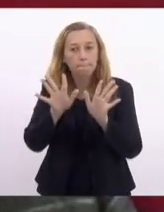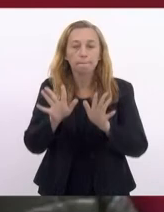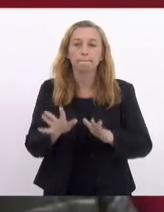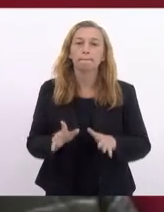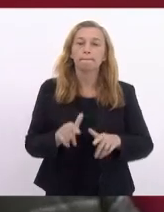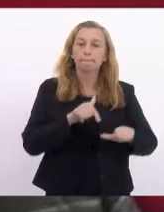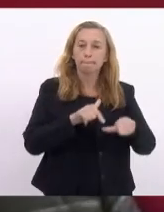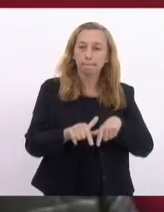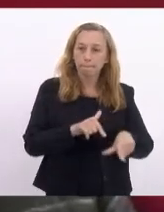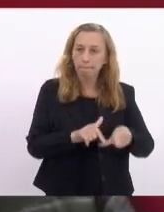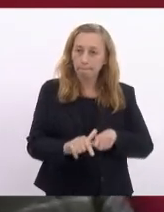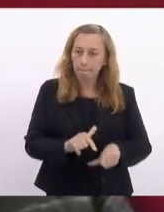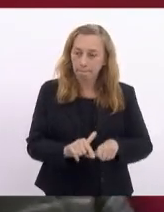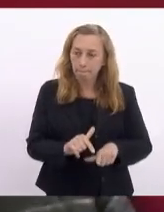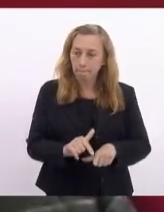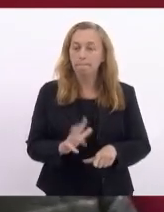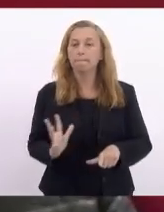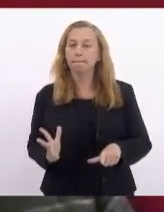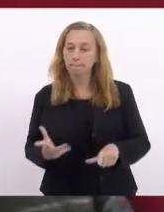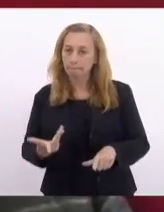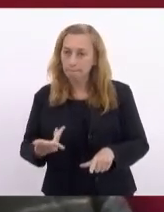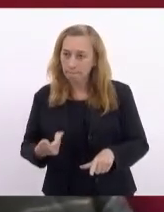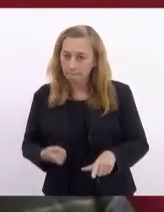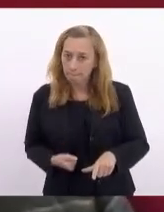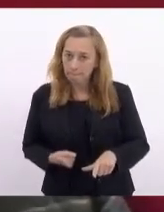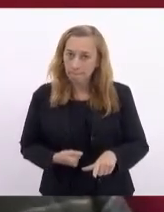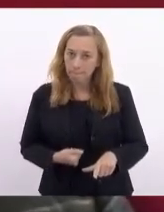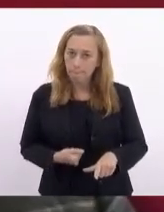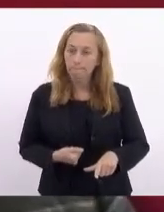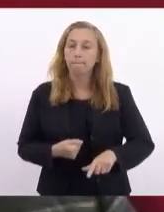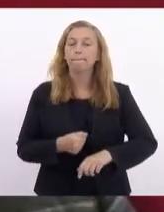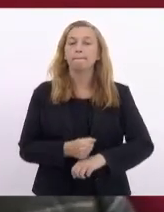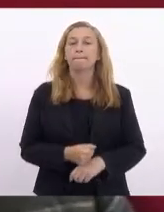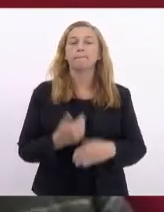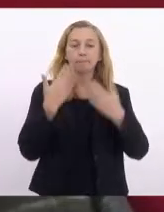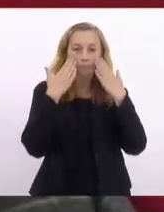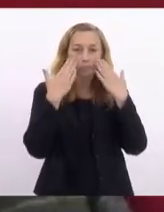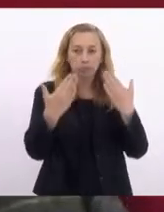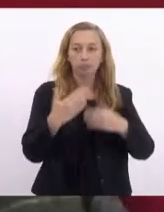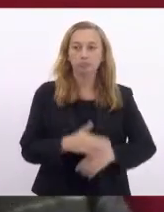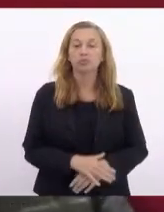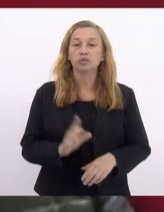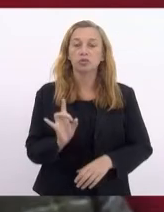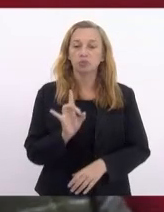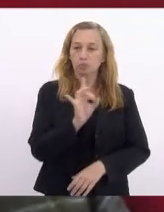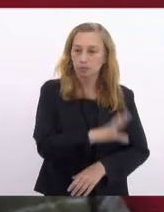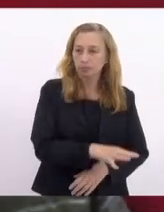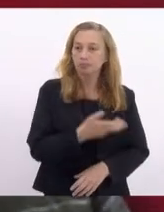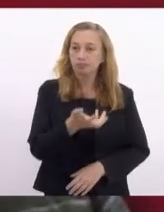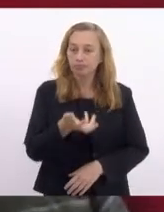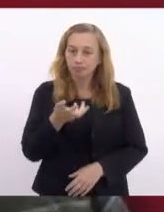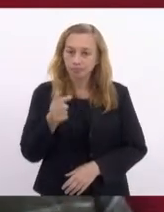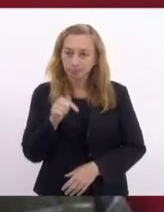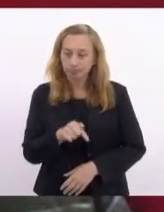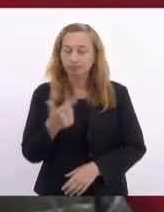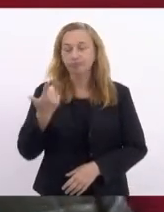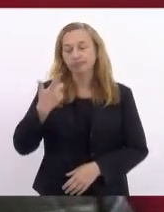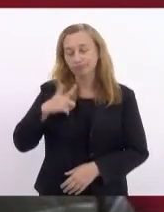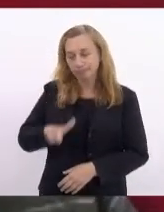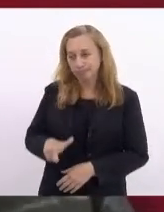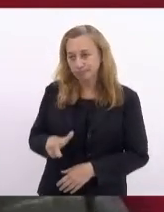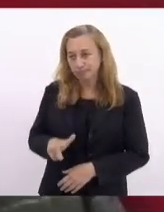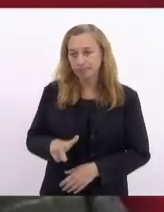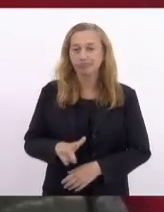prestação de serviço e na qualidade do serviço que vai ser apresentado. Por último, eu quero aqui mais uma